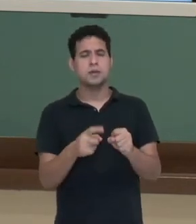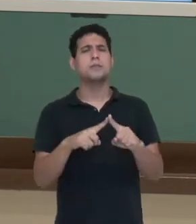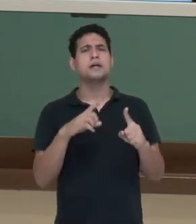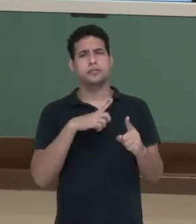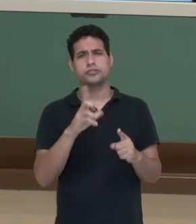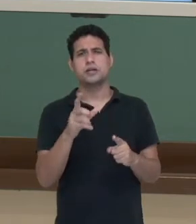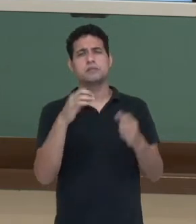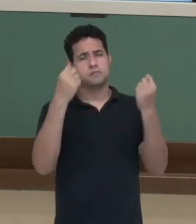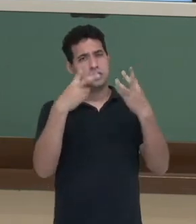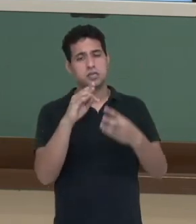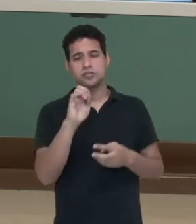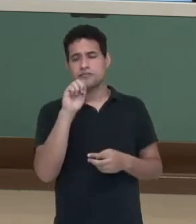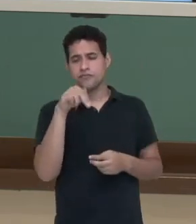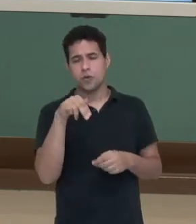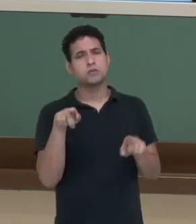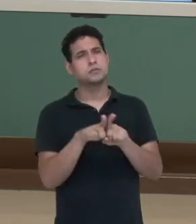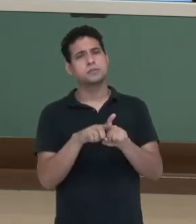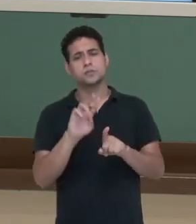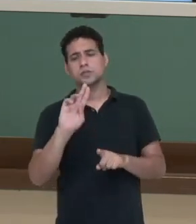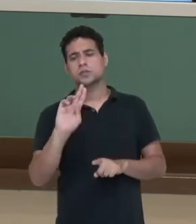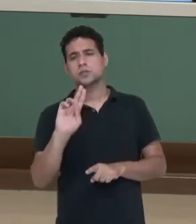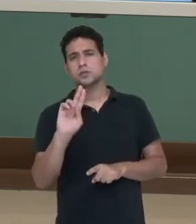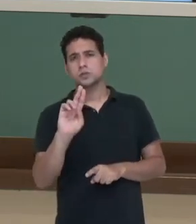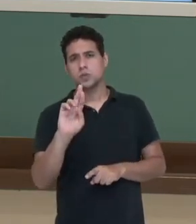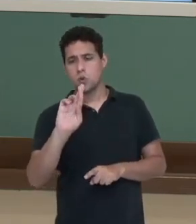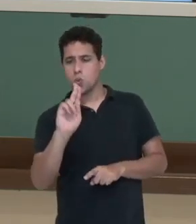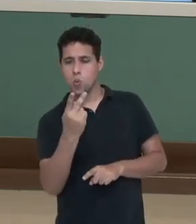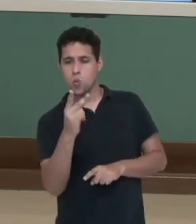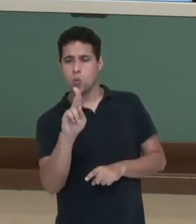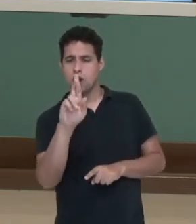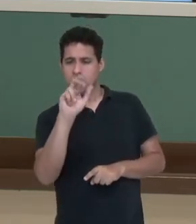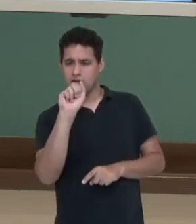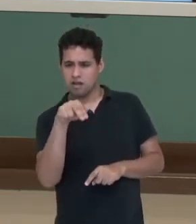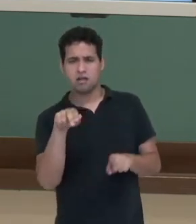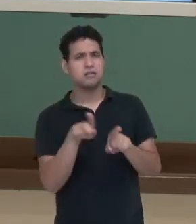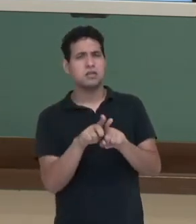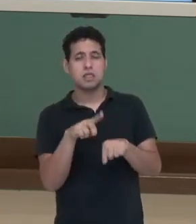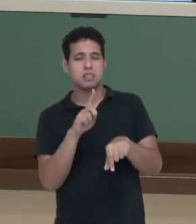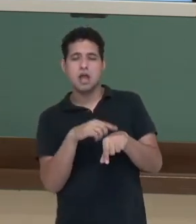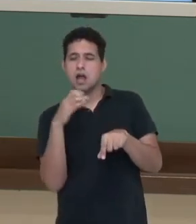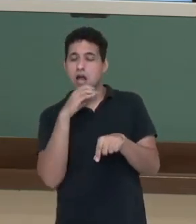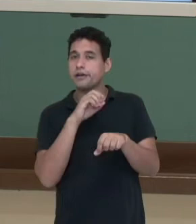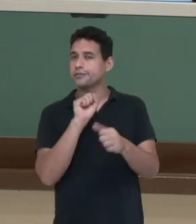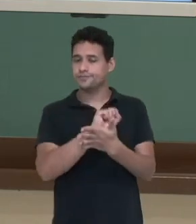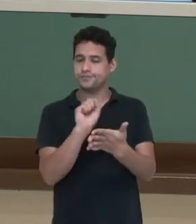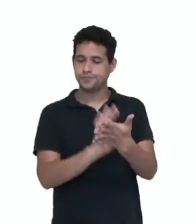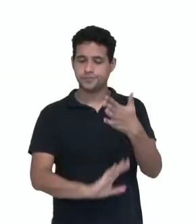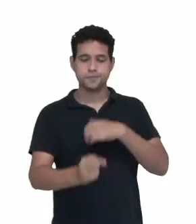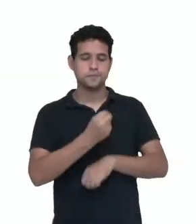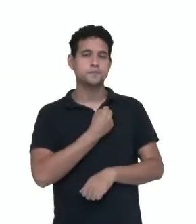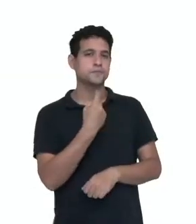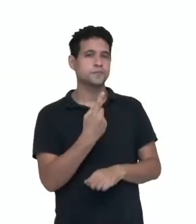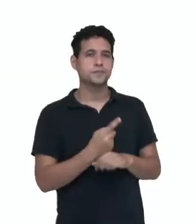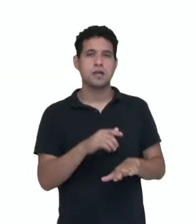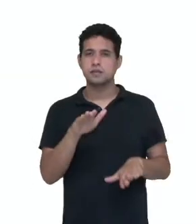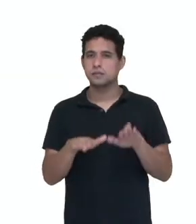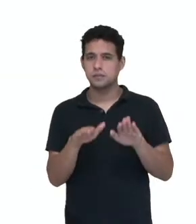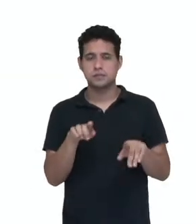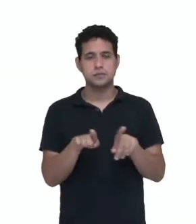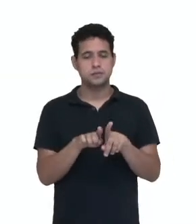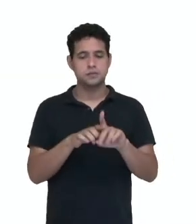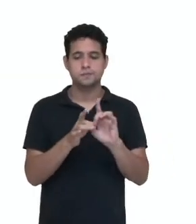de tifones, falamos de huracanes, de tempo, de clima, vamos à atividade 1. De acordo com a